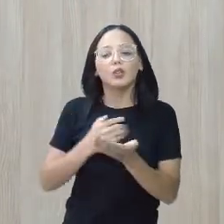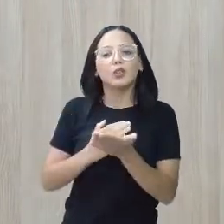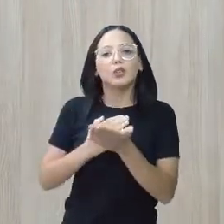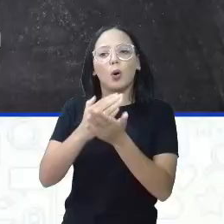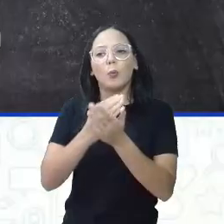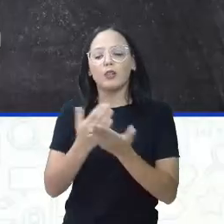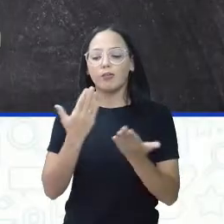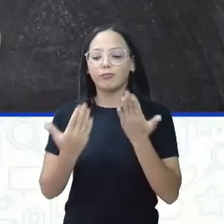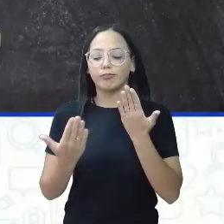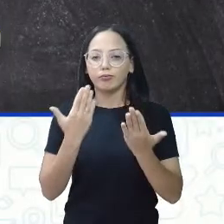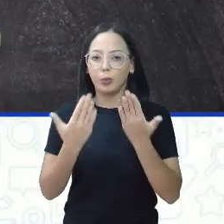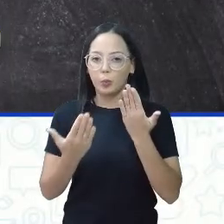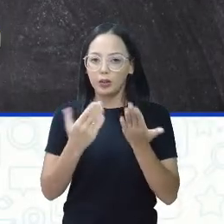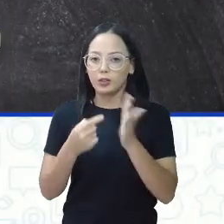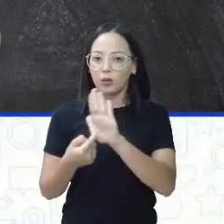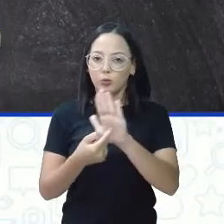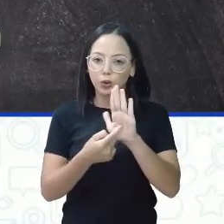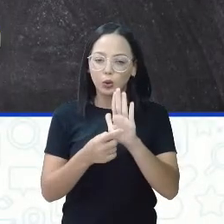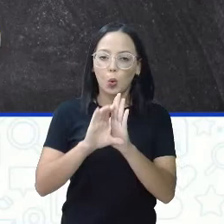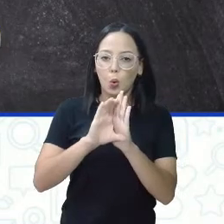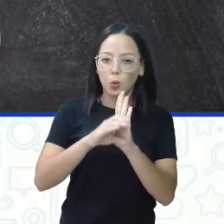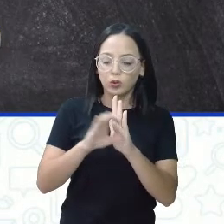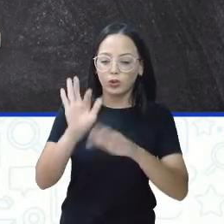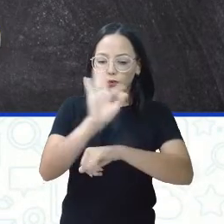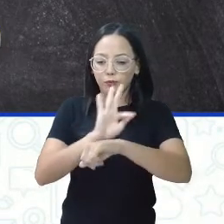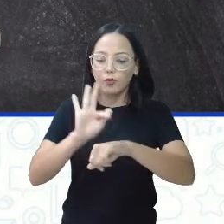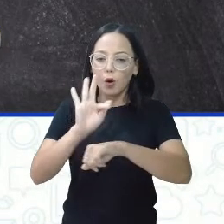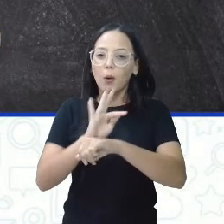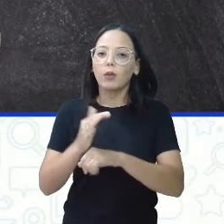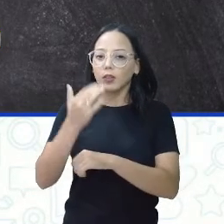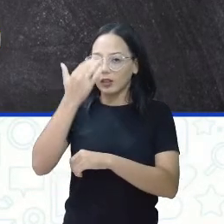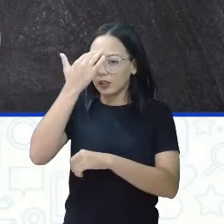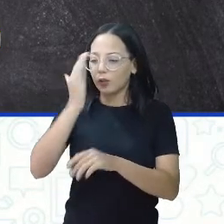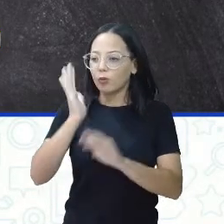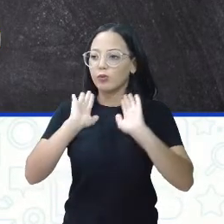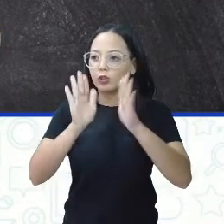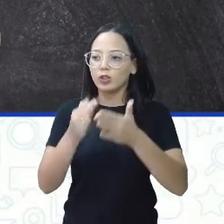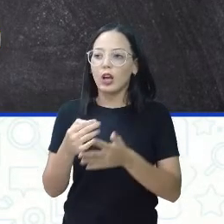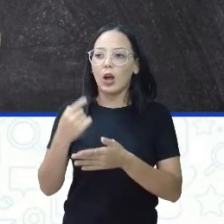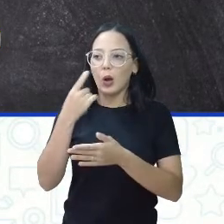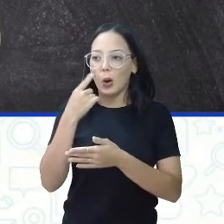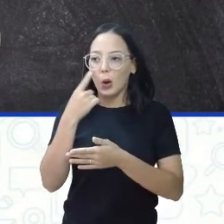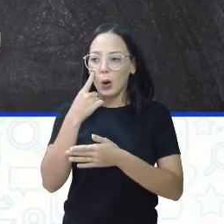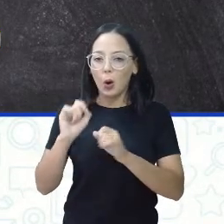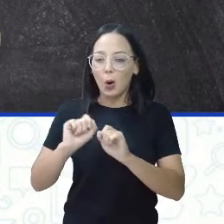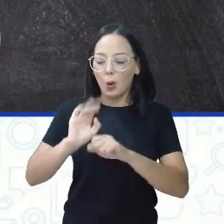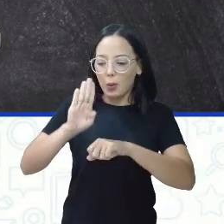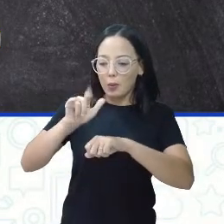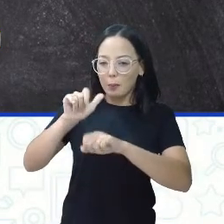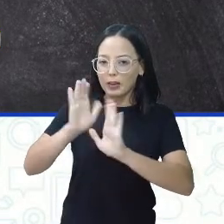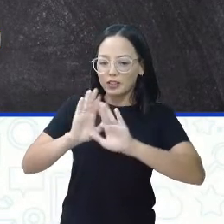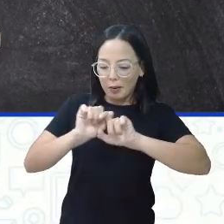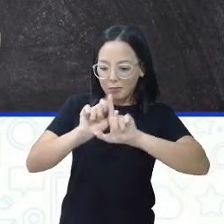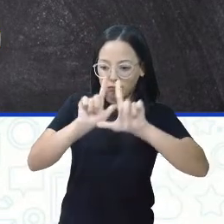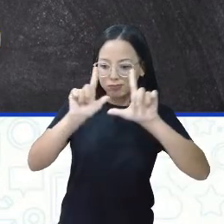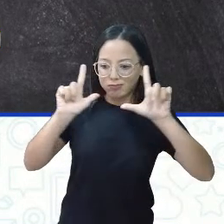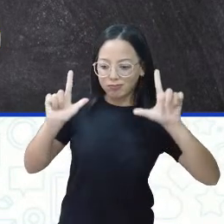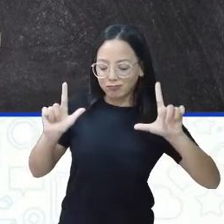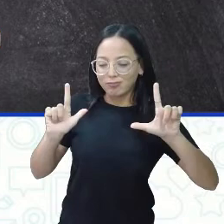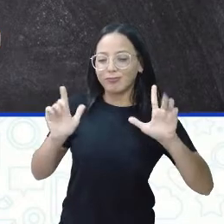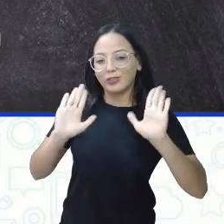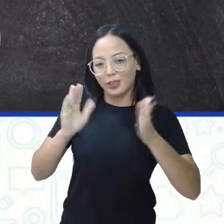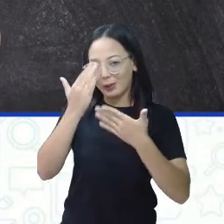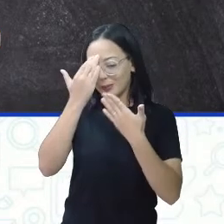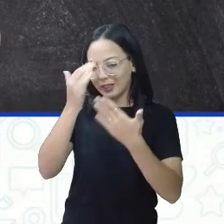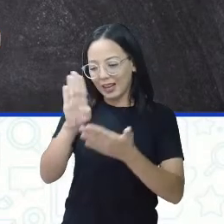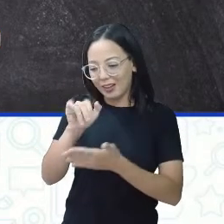fazer as comparações. Trouxe a definição formal. Ó, nem precisei deixar. Esse cara da produção é feira. Já deixou bem grandão aí já.